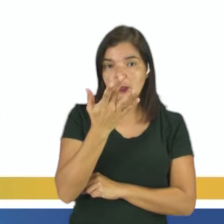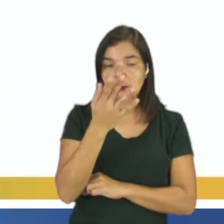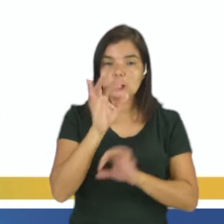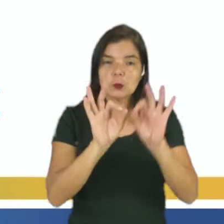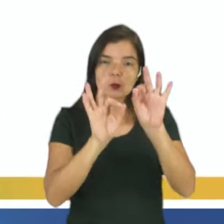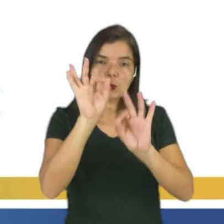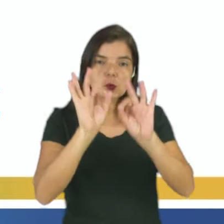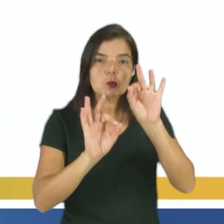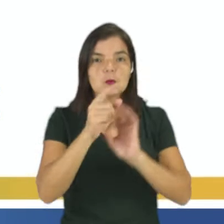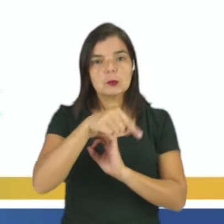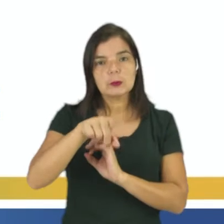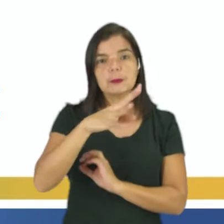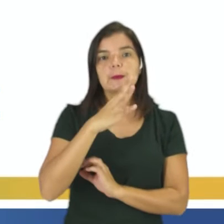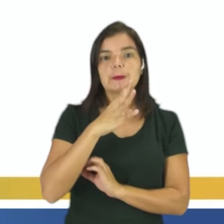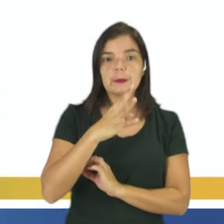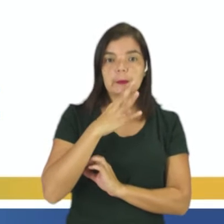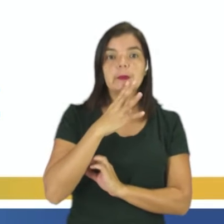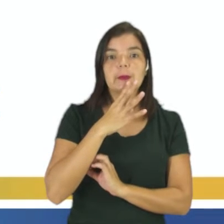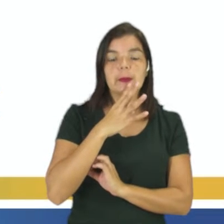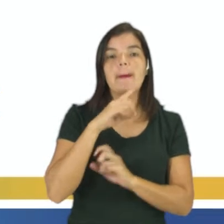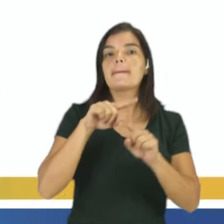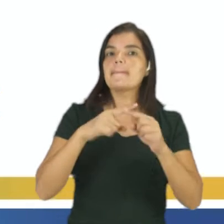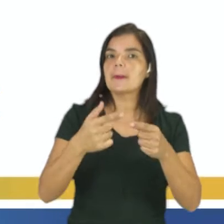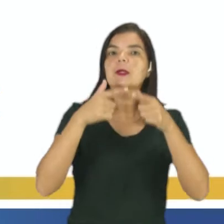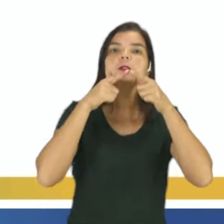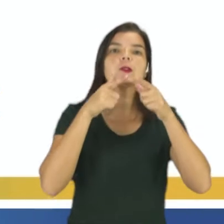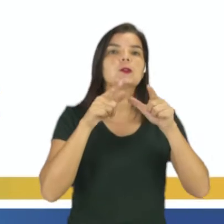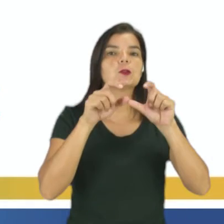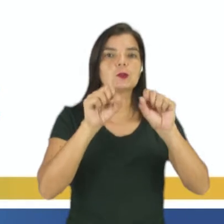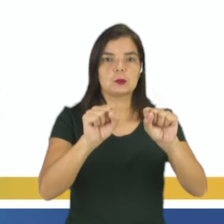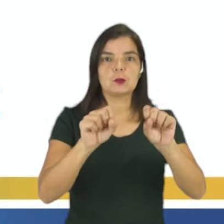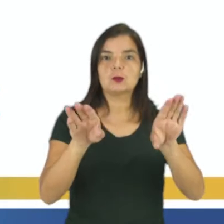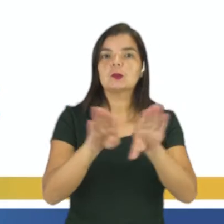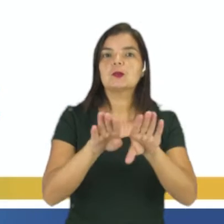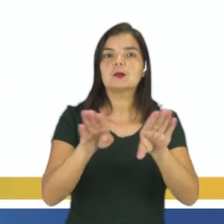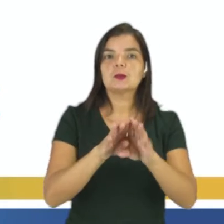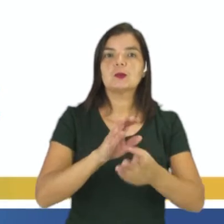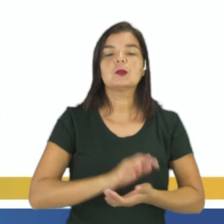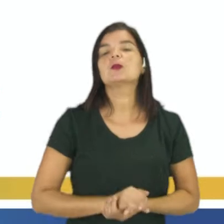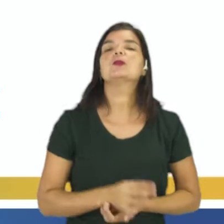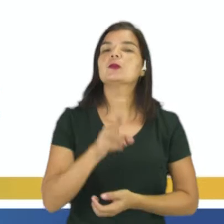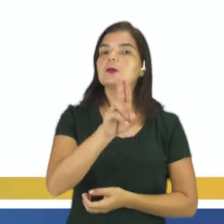como vocês conhecem, né? Mais uma